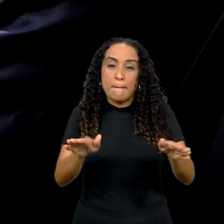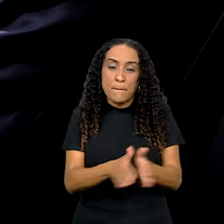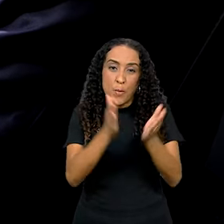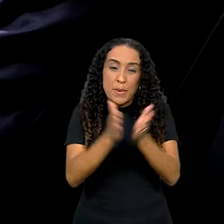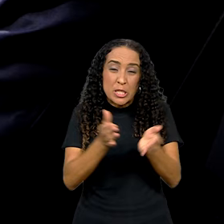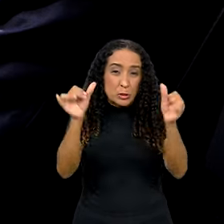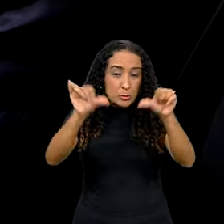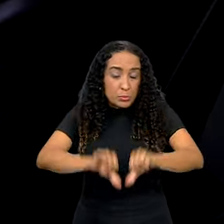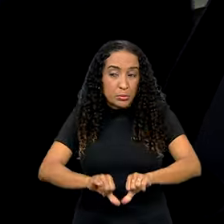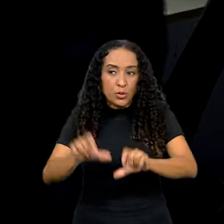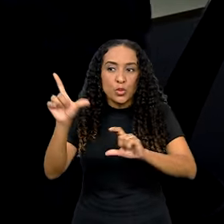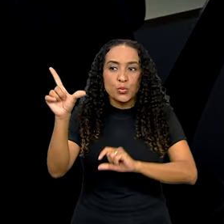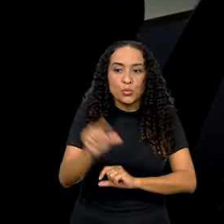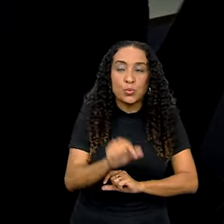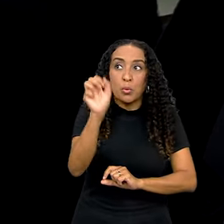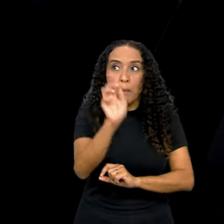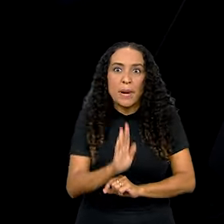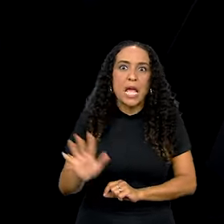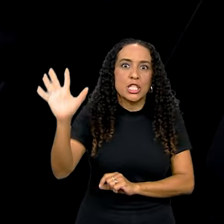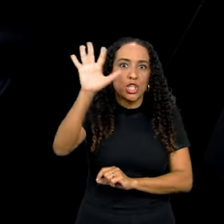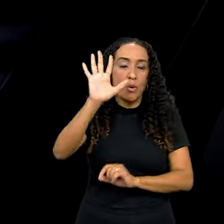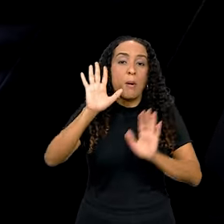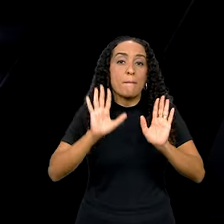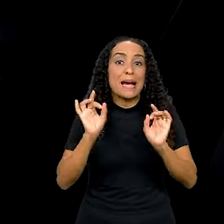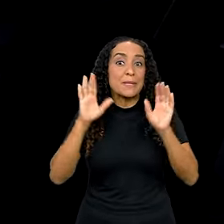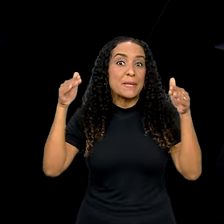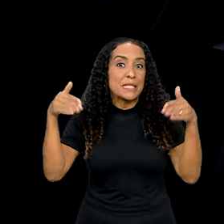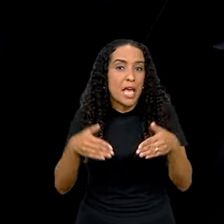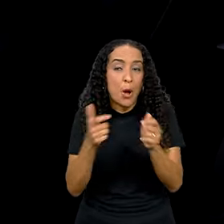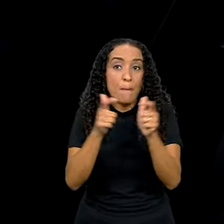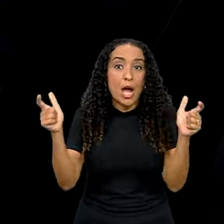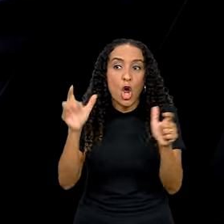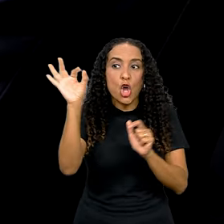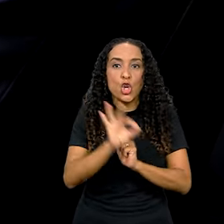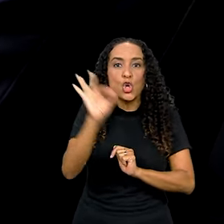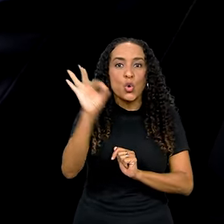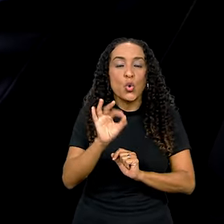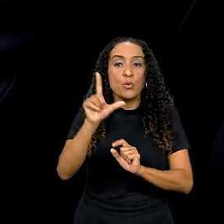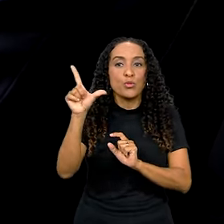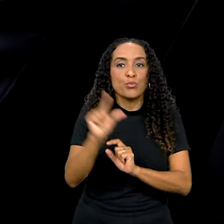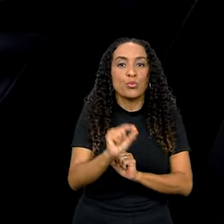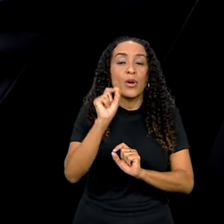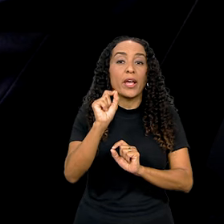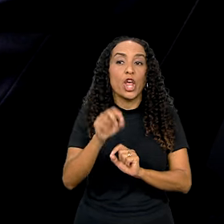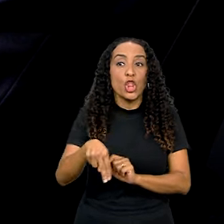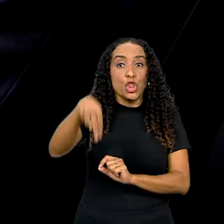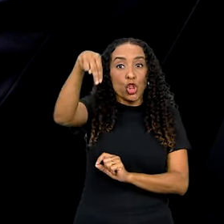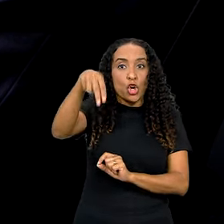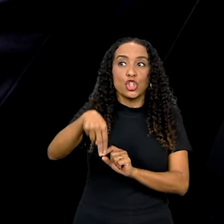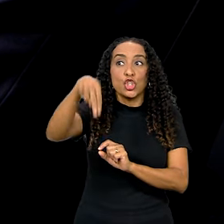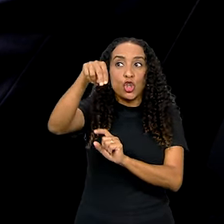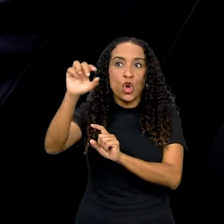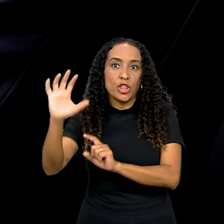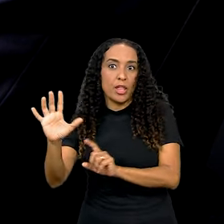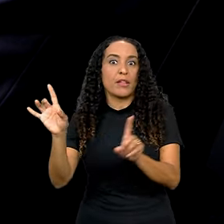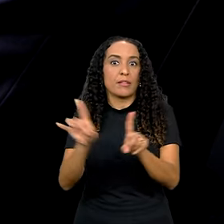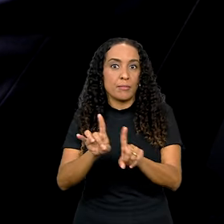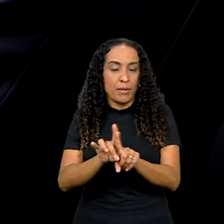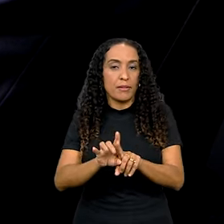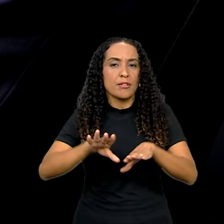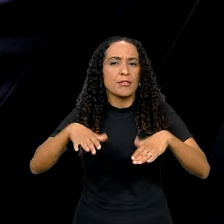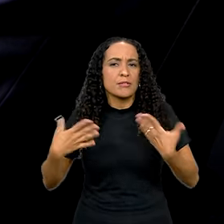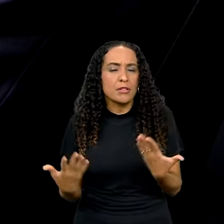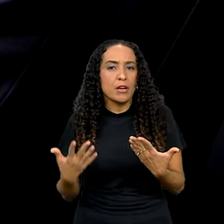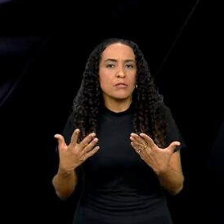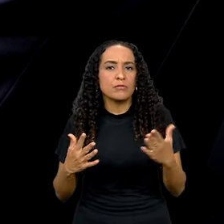pobreza correu em todas as regiões do Brasil mas de forma especial os maiores percentuais de redução foram no norte e no nordeste e